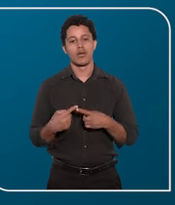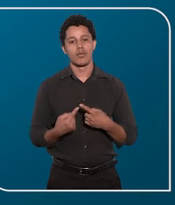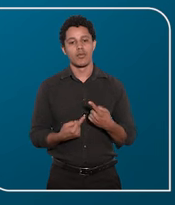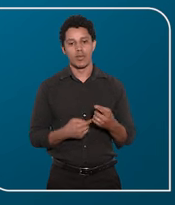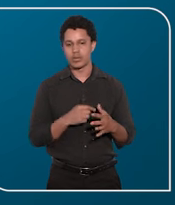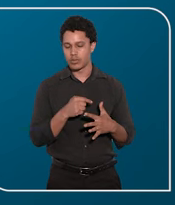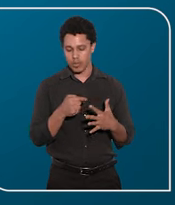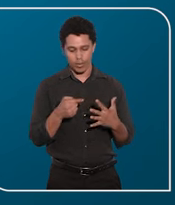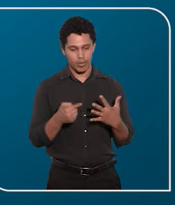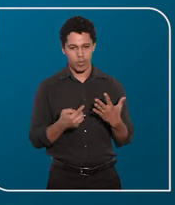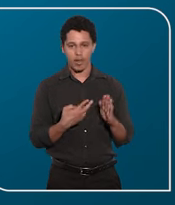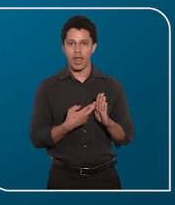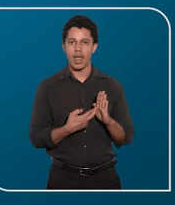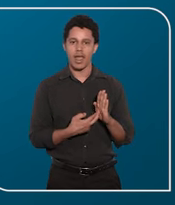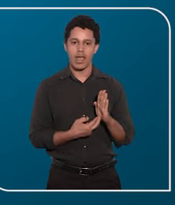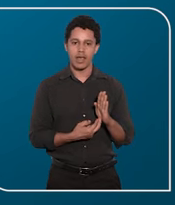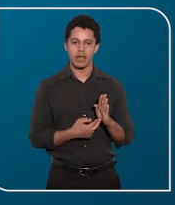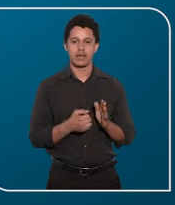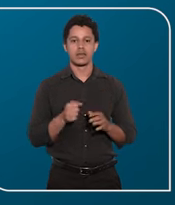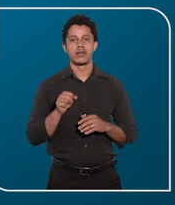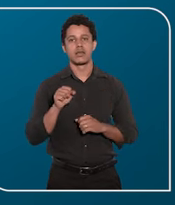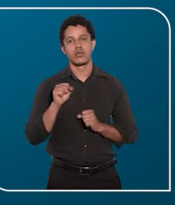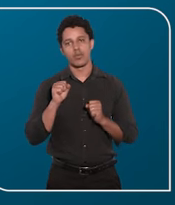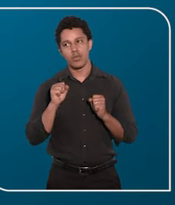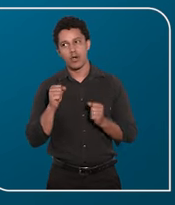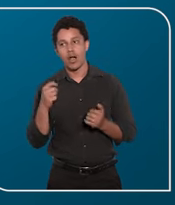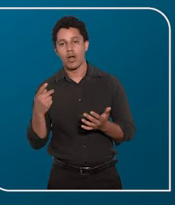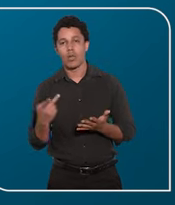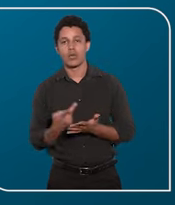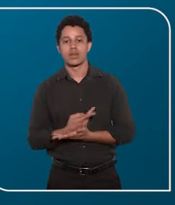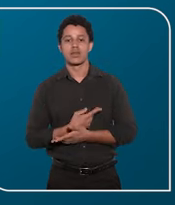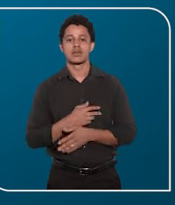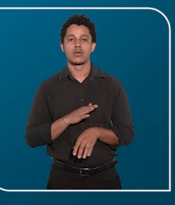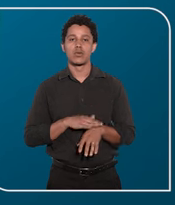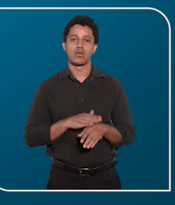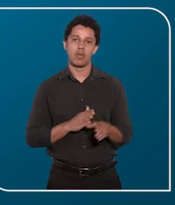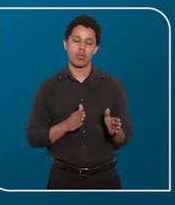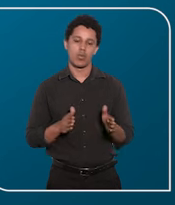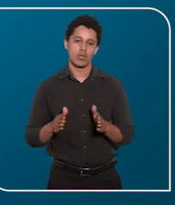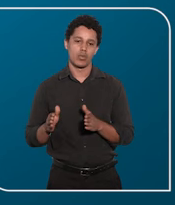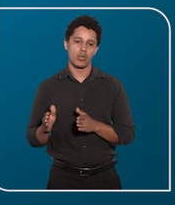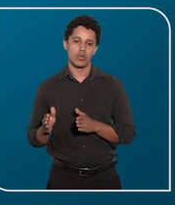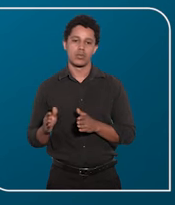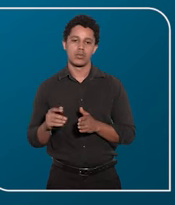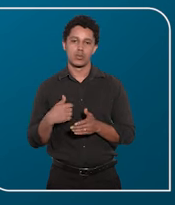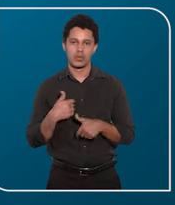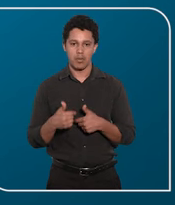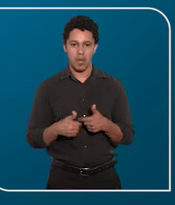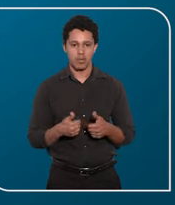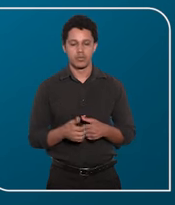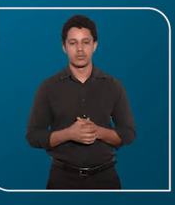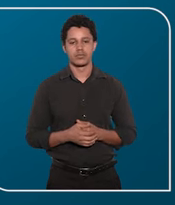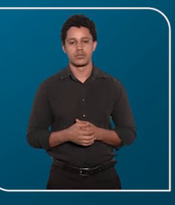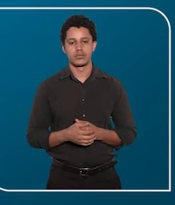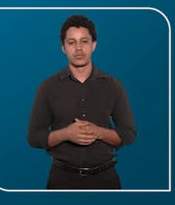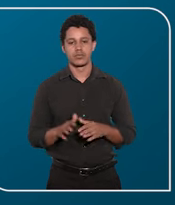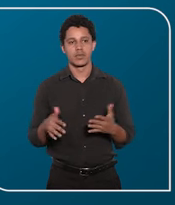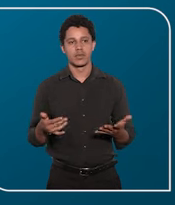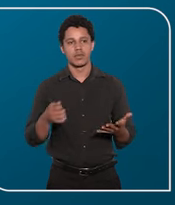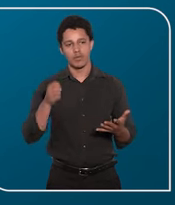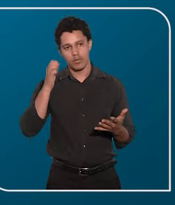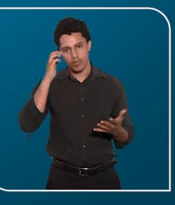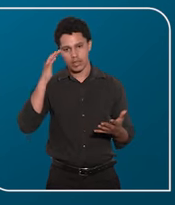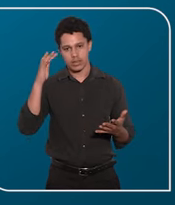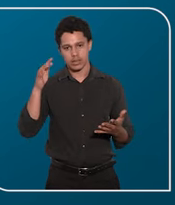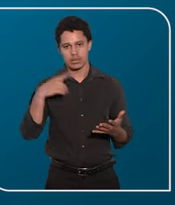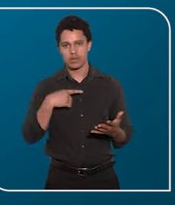uma série de circunstâncias que podem acontecer no decorrer desta prestação de serviço. Então, vamos imaginar que eu fiz